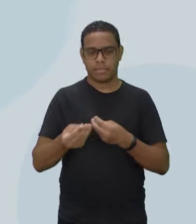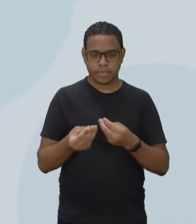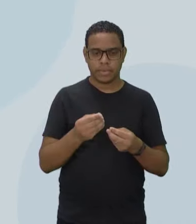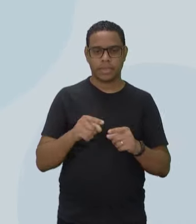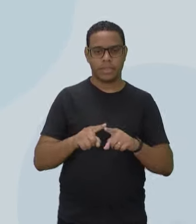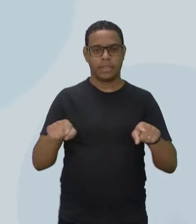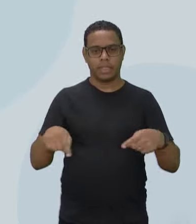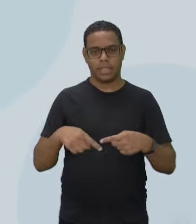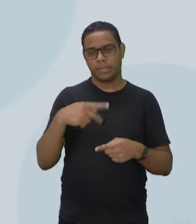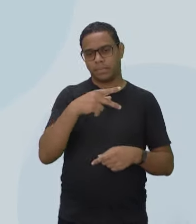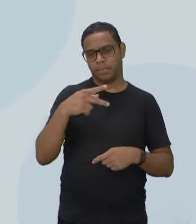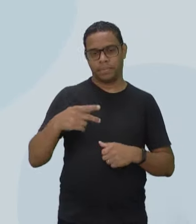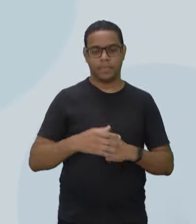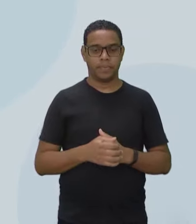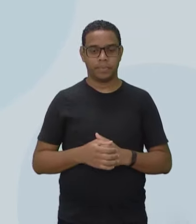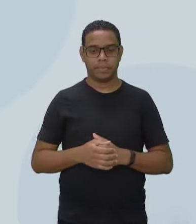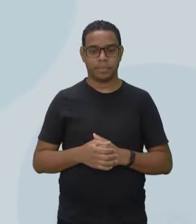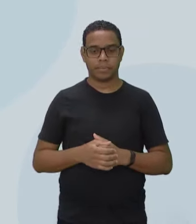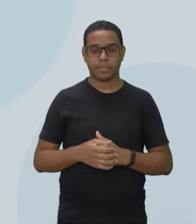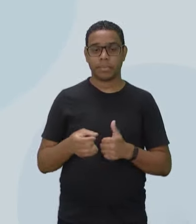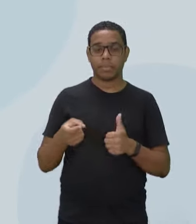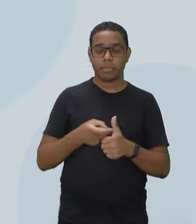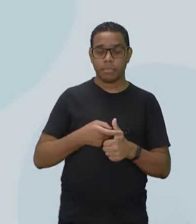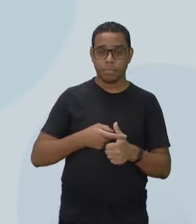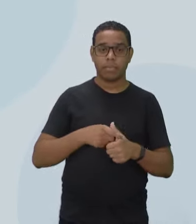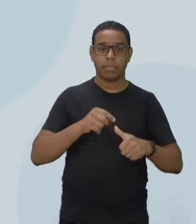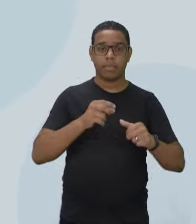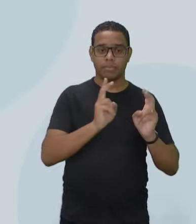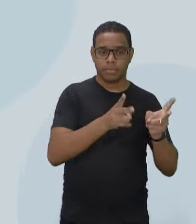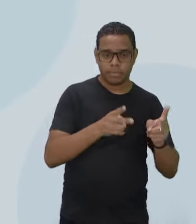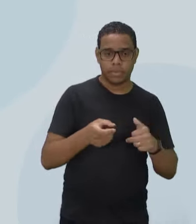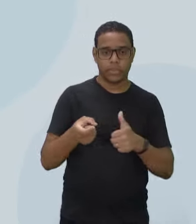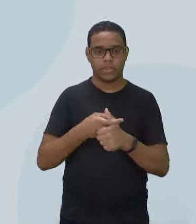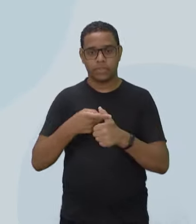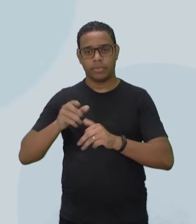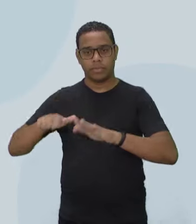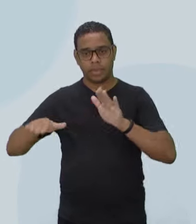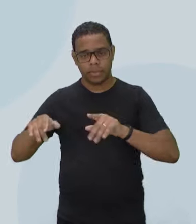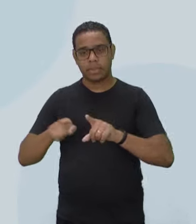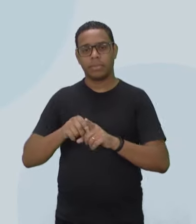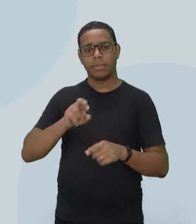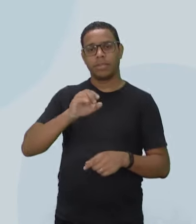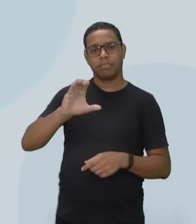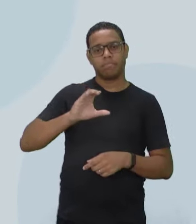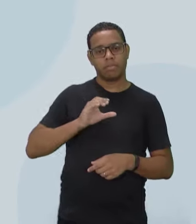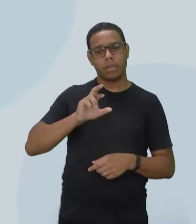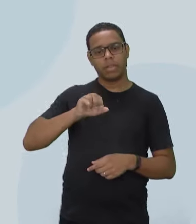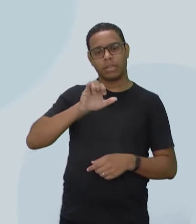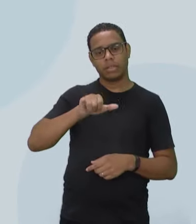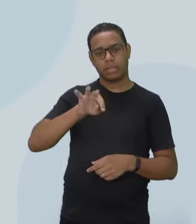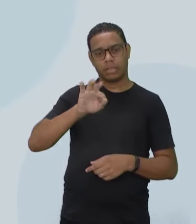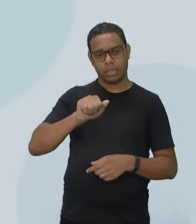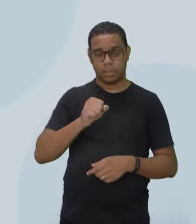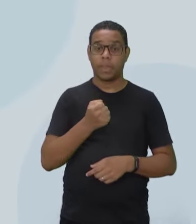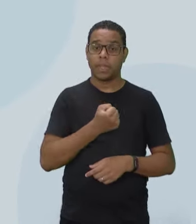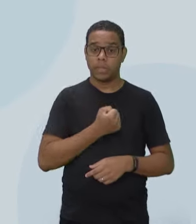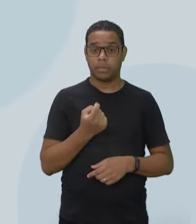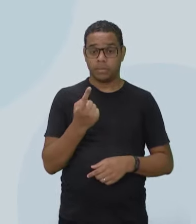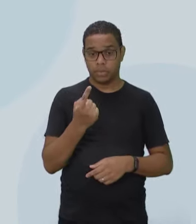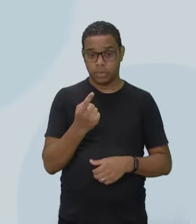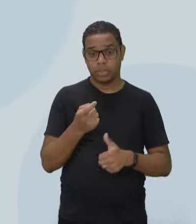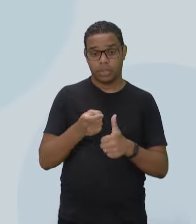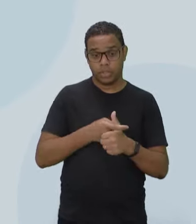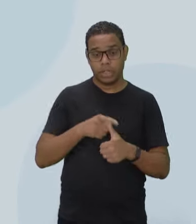na sala de vocês. O que é despesa fixa, o que é despesa variável e o que é receita. Nessa carta 1, a despesa